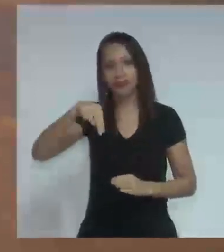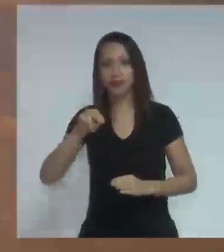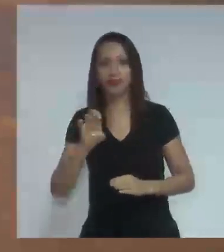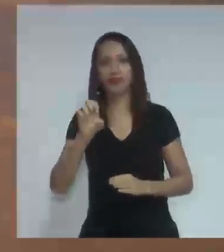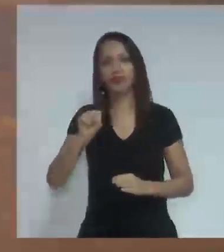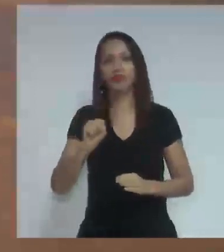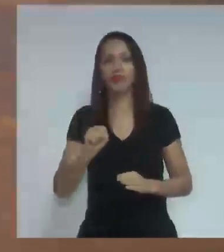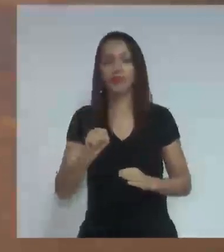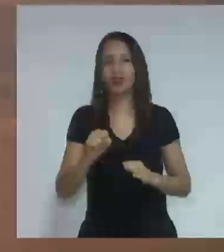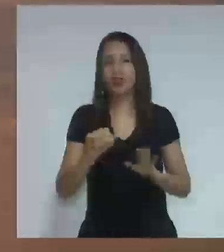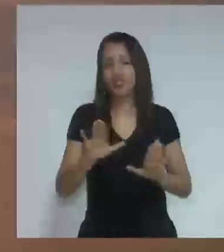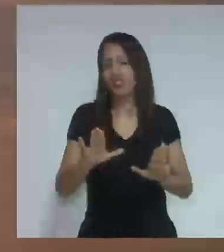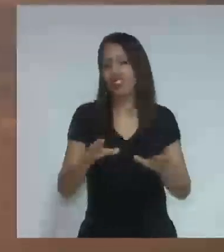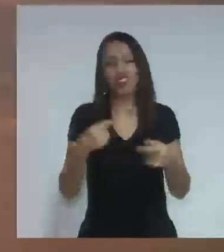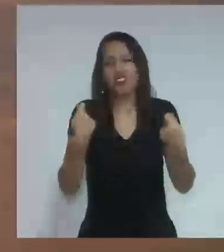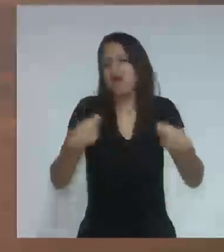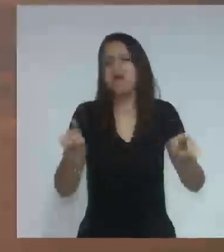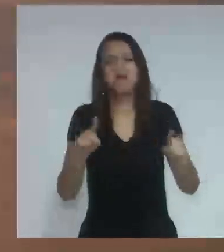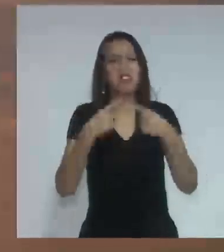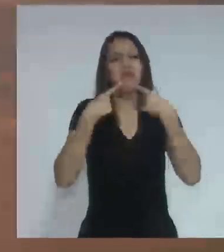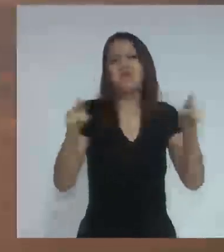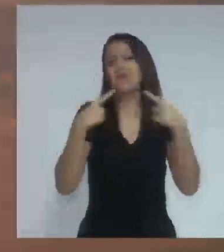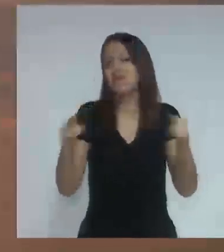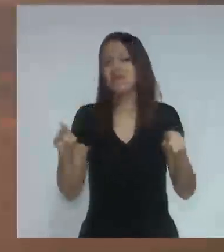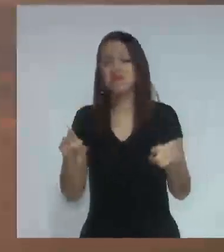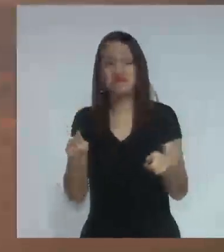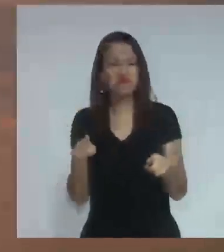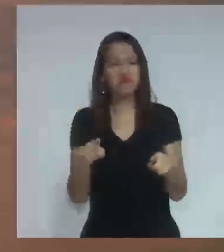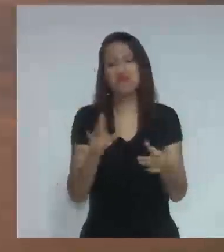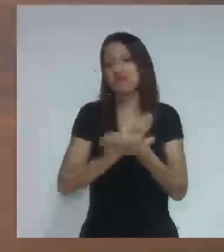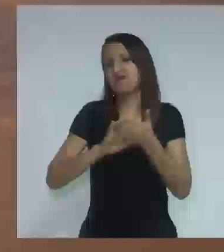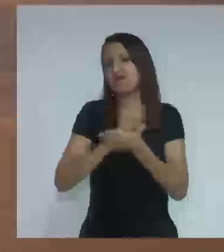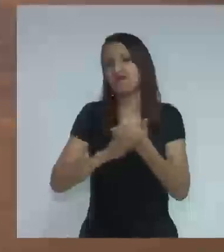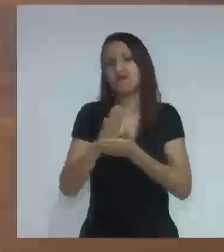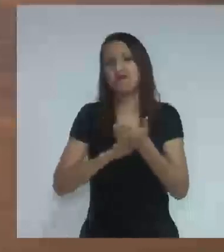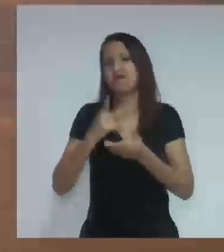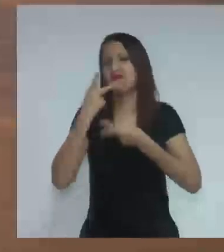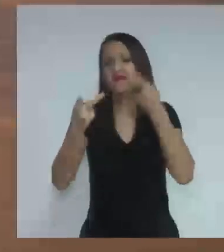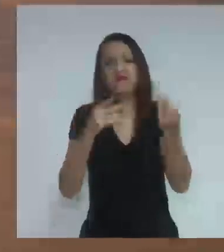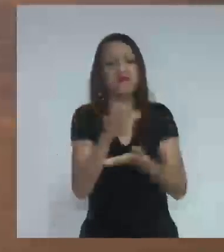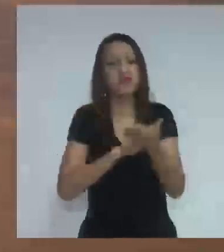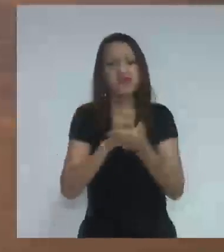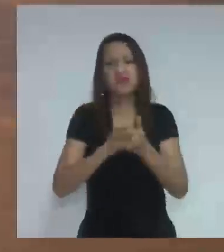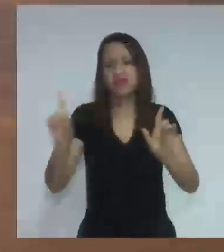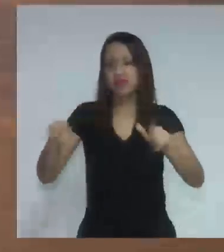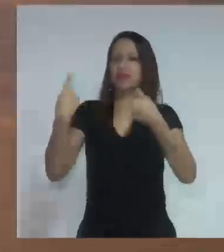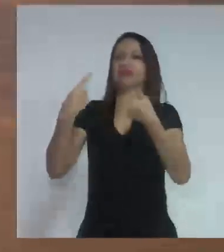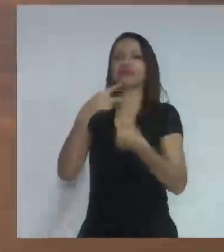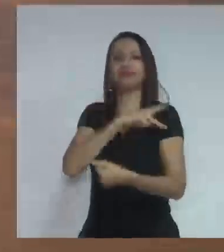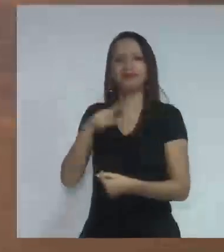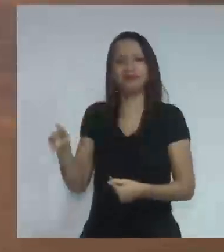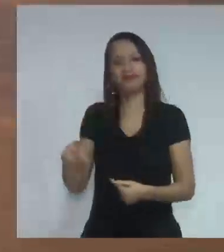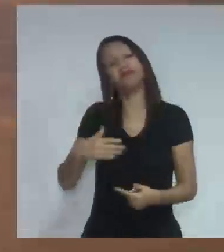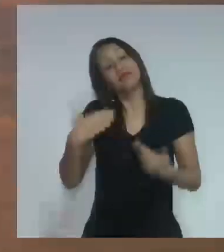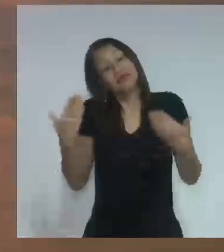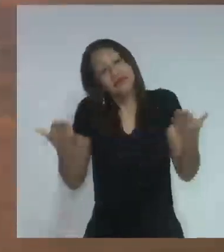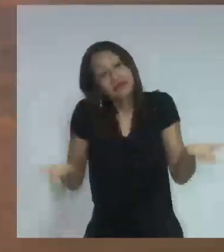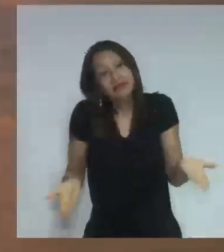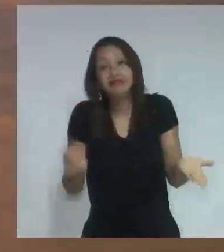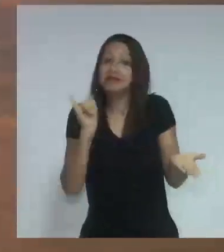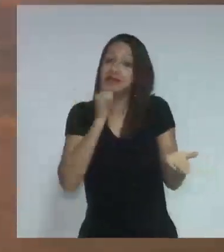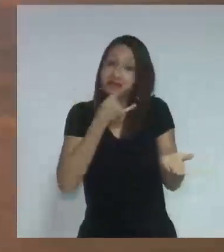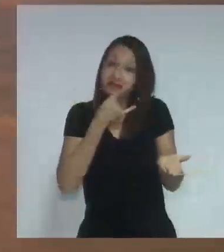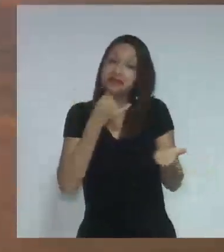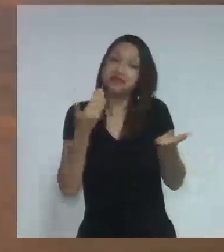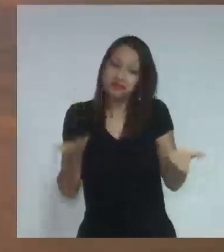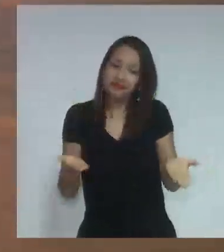Câmara. Não deu satisfação para ninguém. Depois ele veio falar algo da presidência. Mas, enfim, vamos